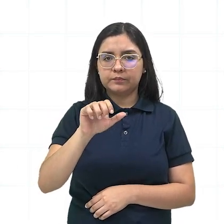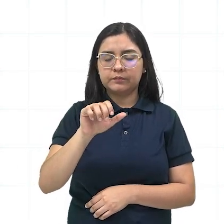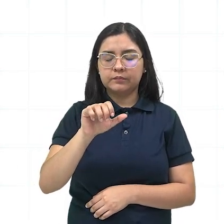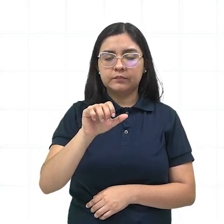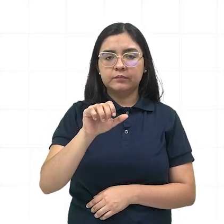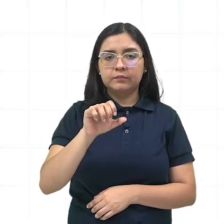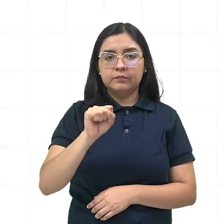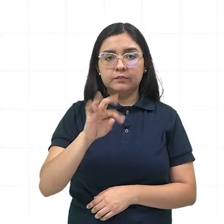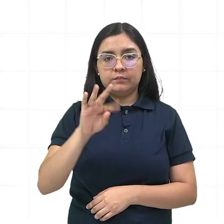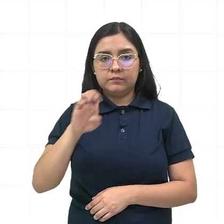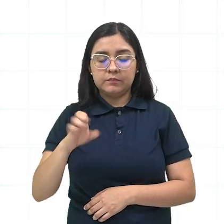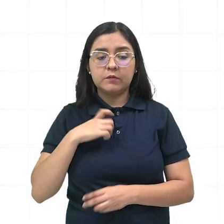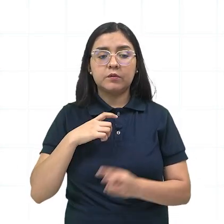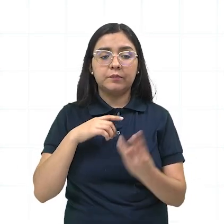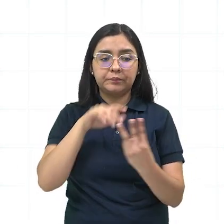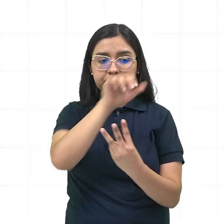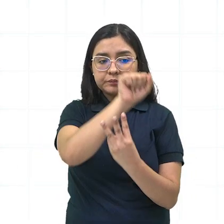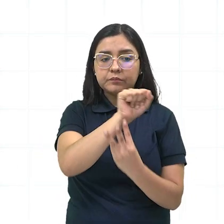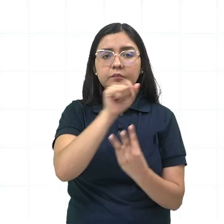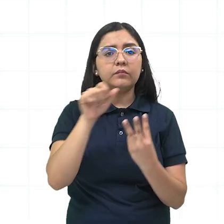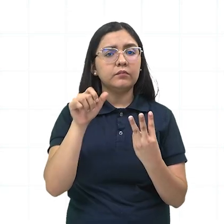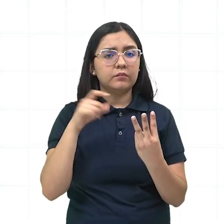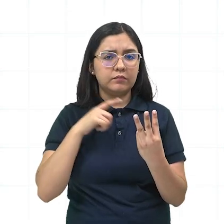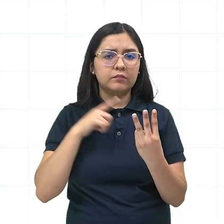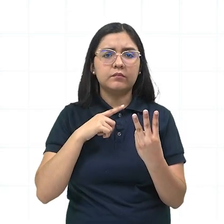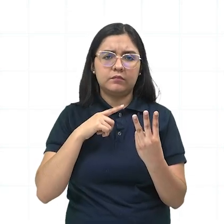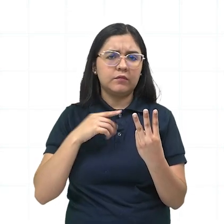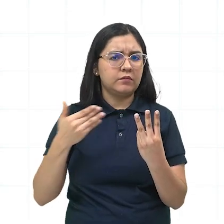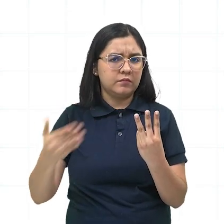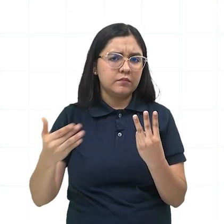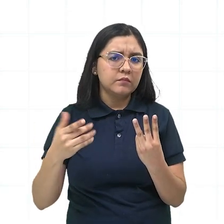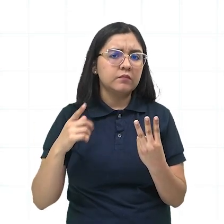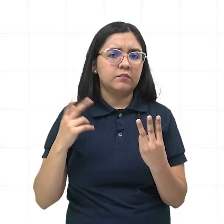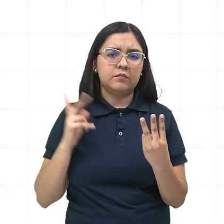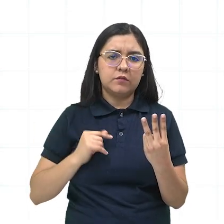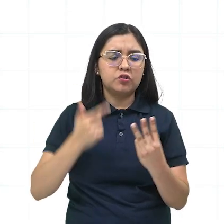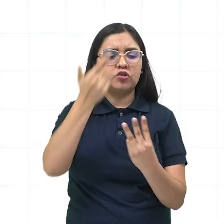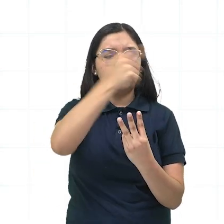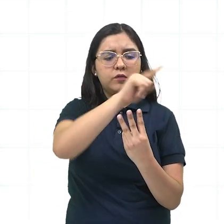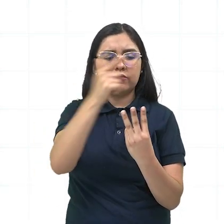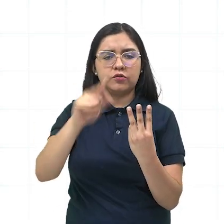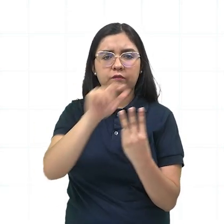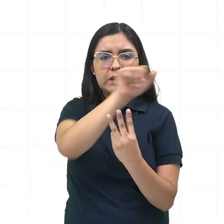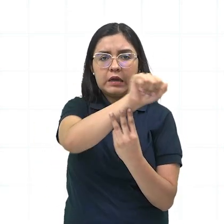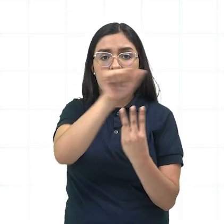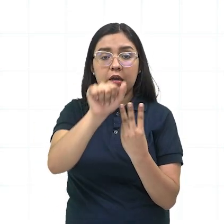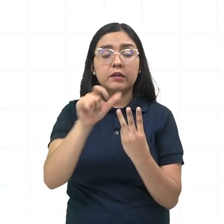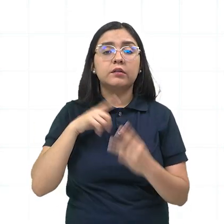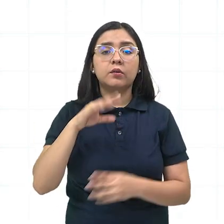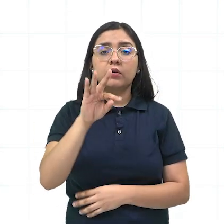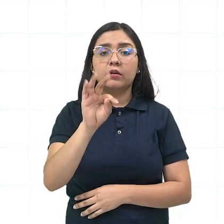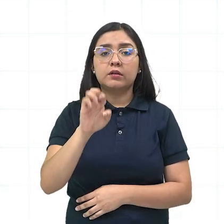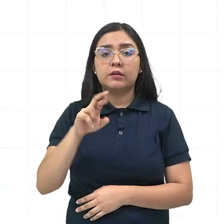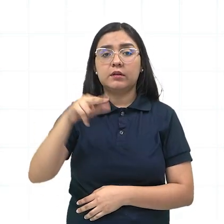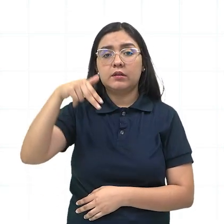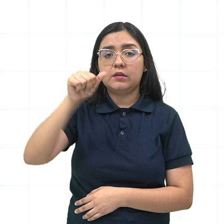diferente. E o A é a mesma coisa do início, que vai se repetir. Então, a forma ternária ela